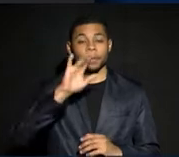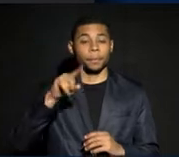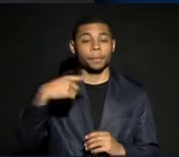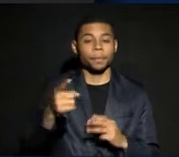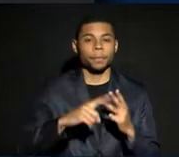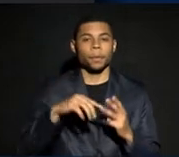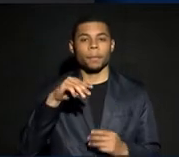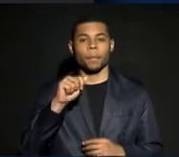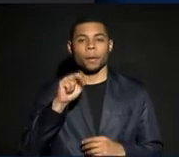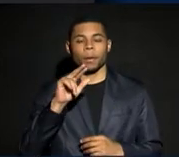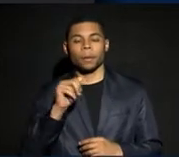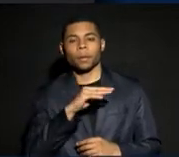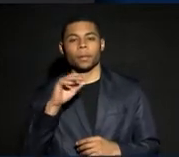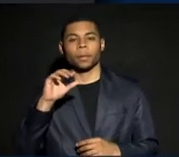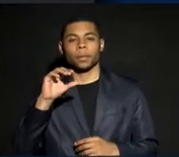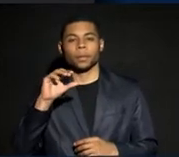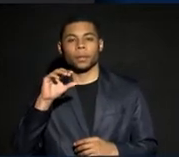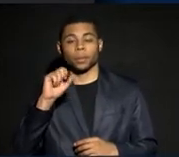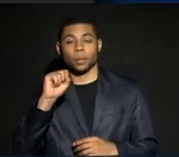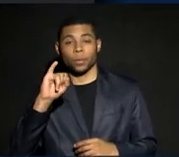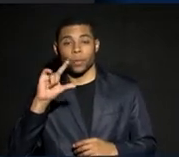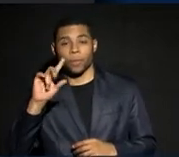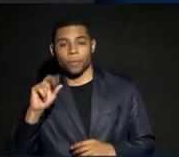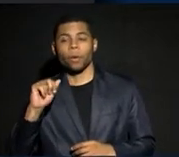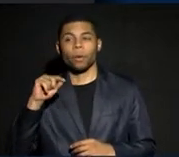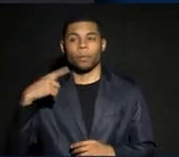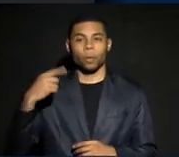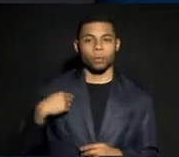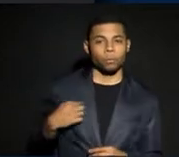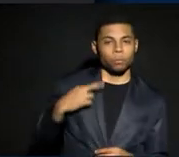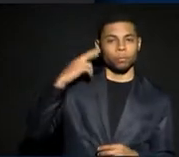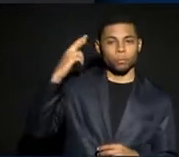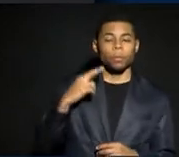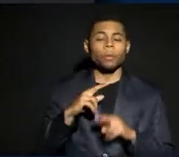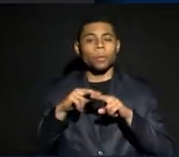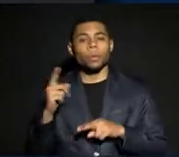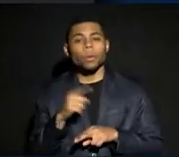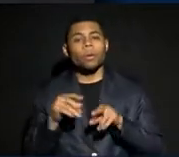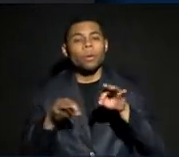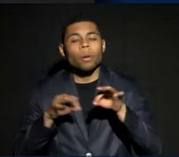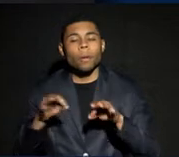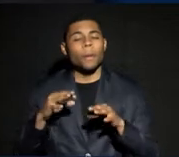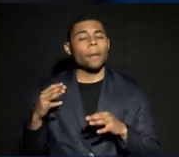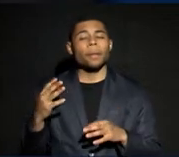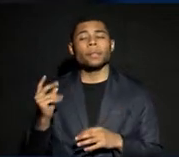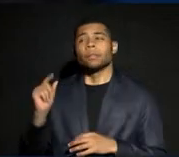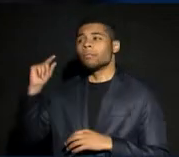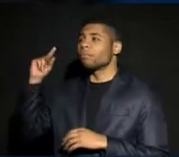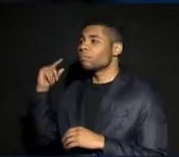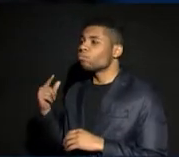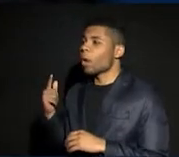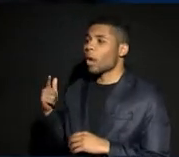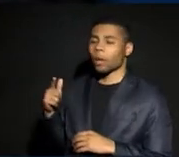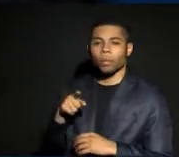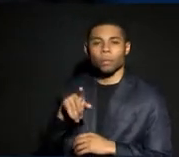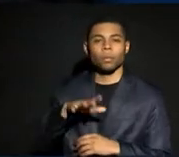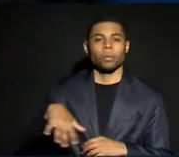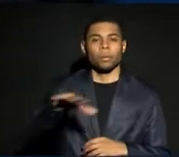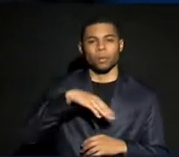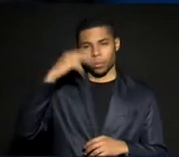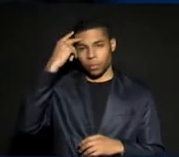Silva, passando por mim, e com uma capacidade técnica de formulação que há muito tempo não se vê no Estado de São